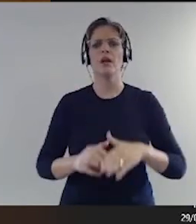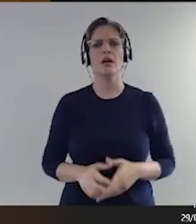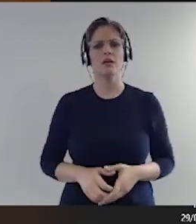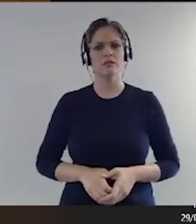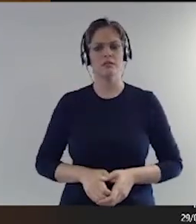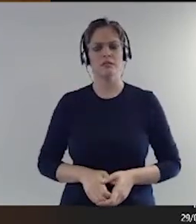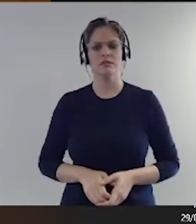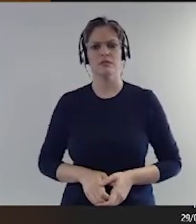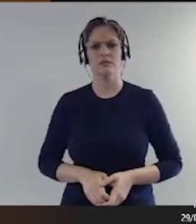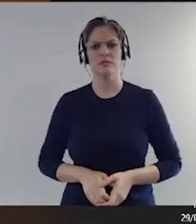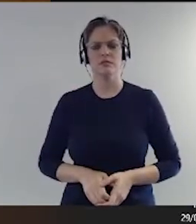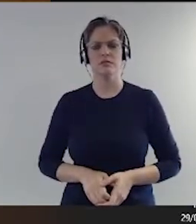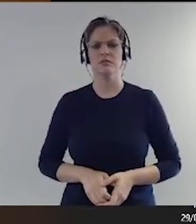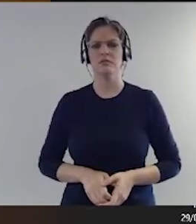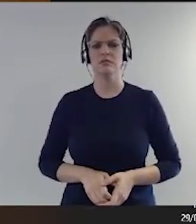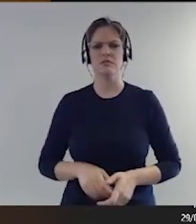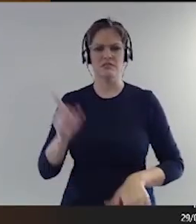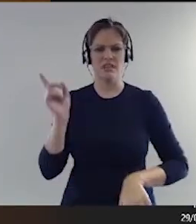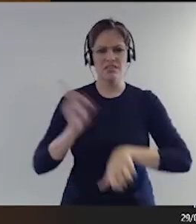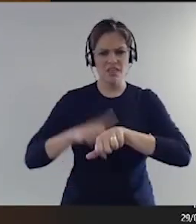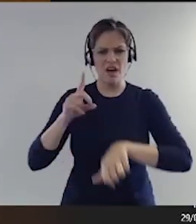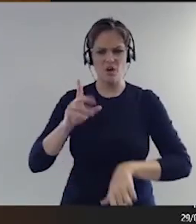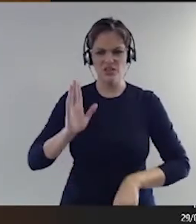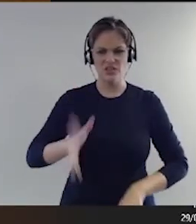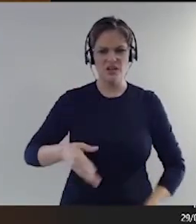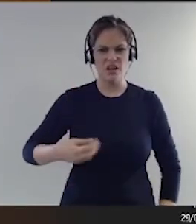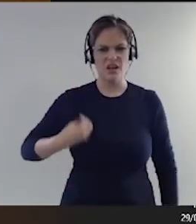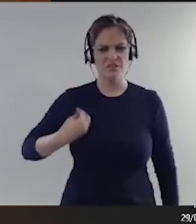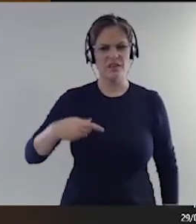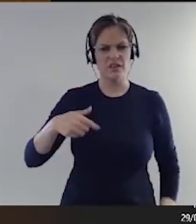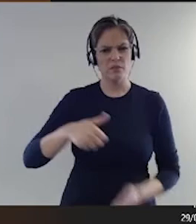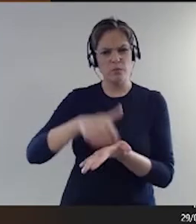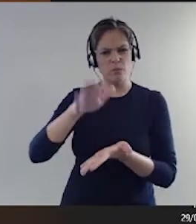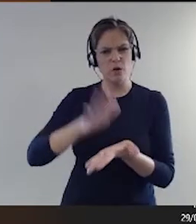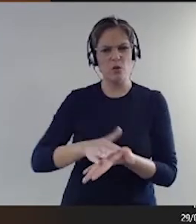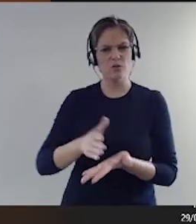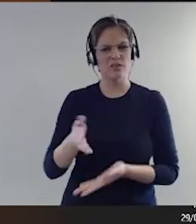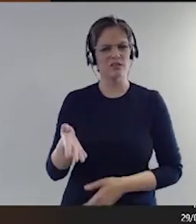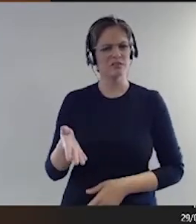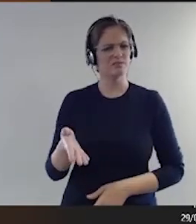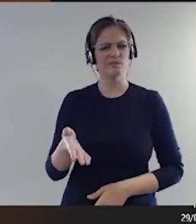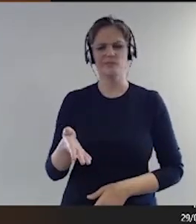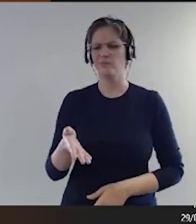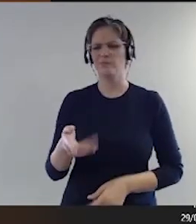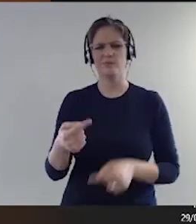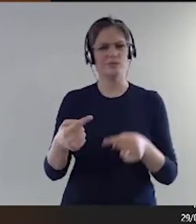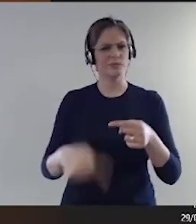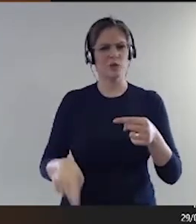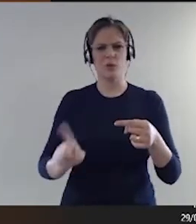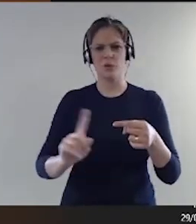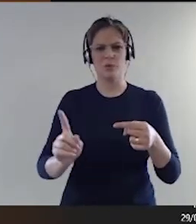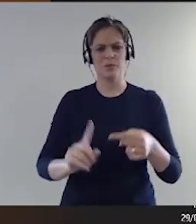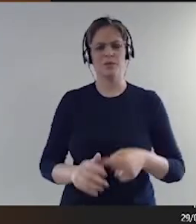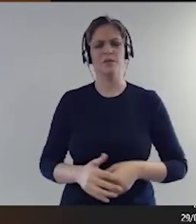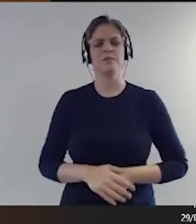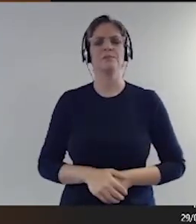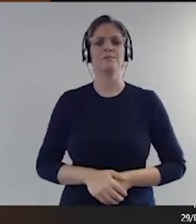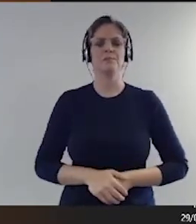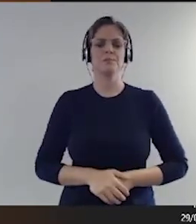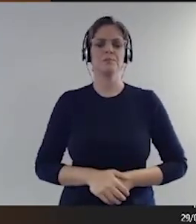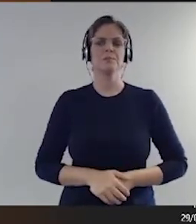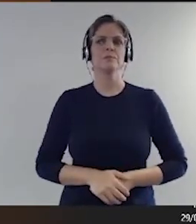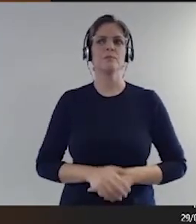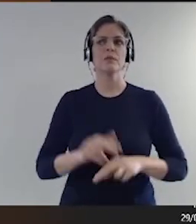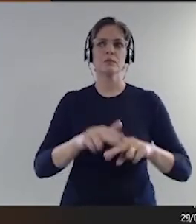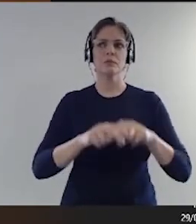seria adequado imediatamente estabelecer essas sanções? Tá? Então, a solução